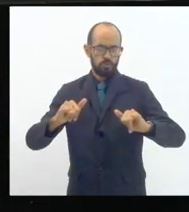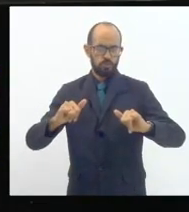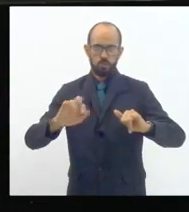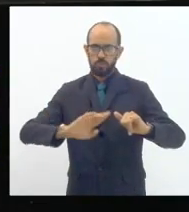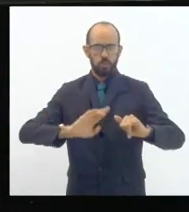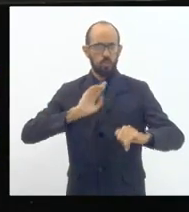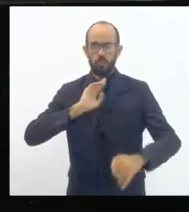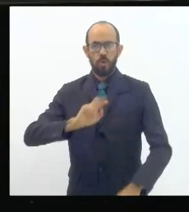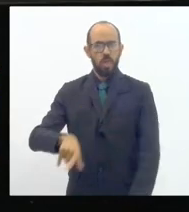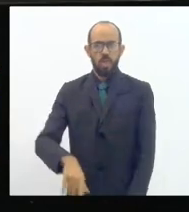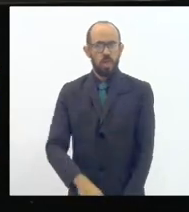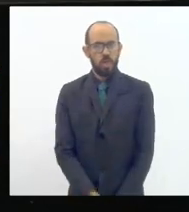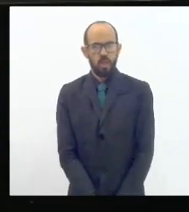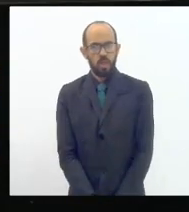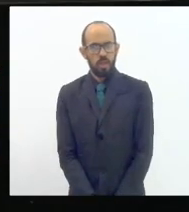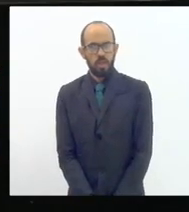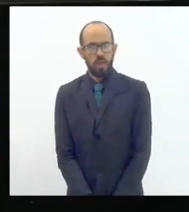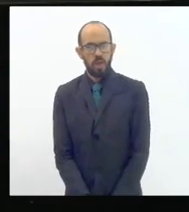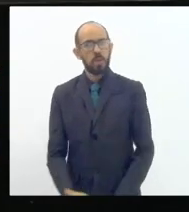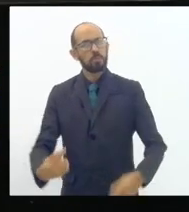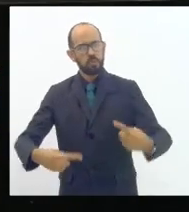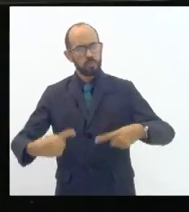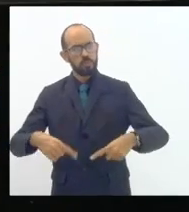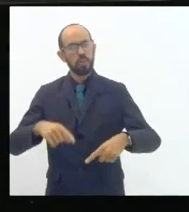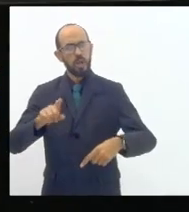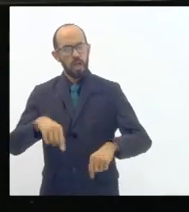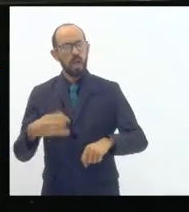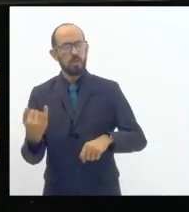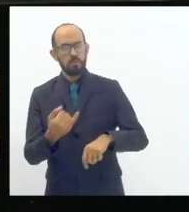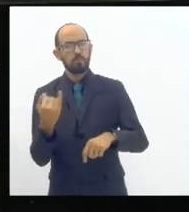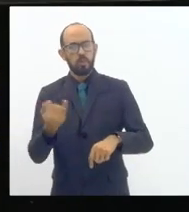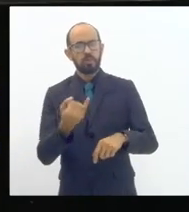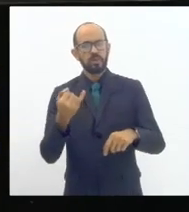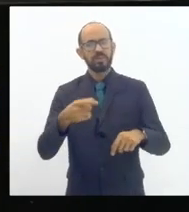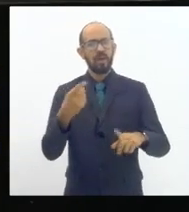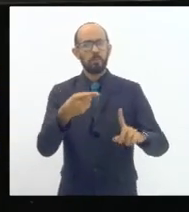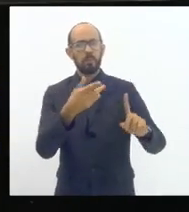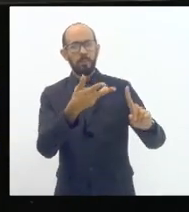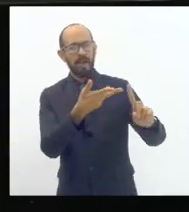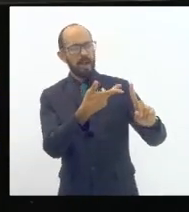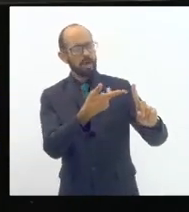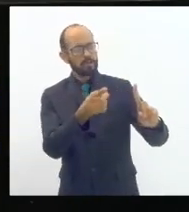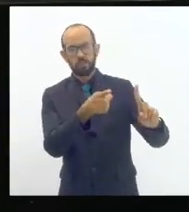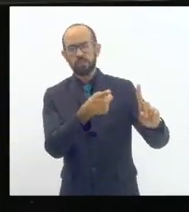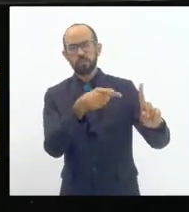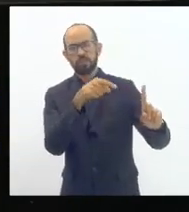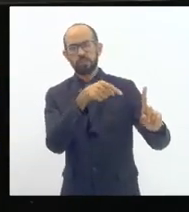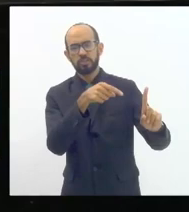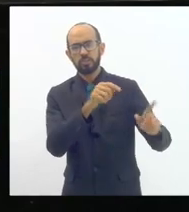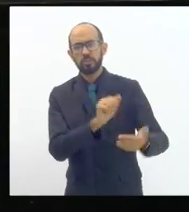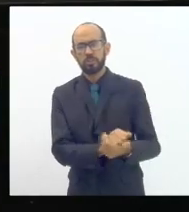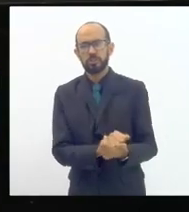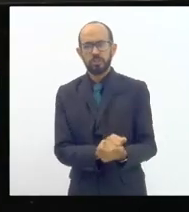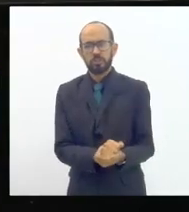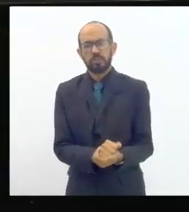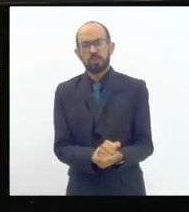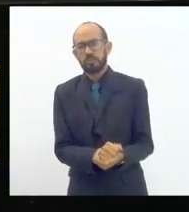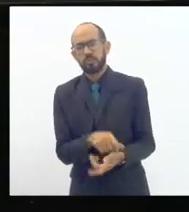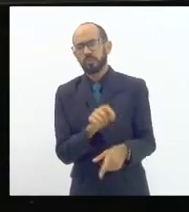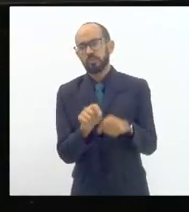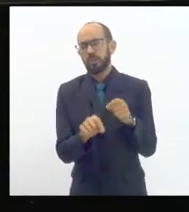Não. Política é nobre. Política é arte, exatamente